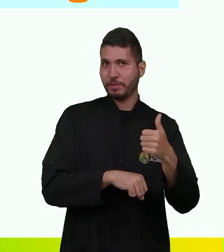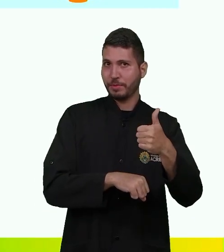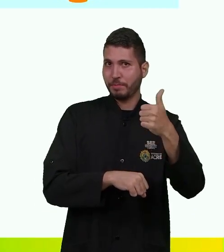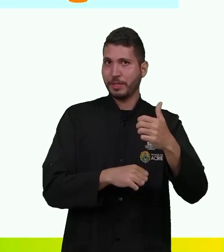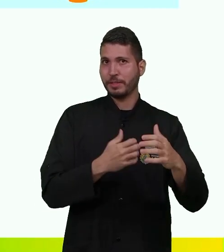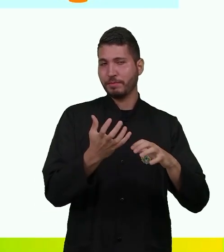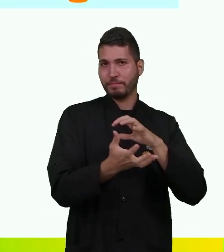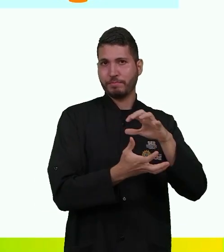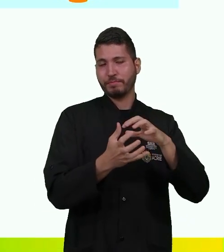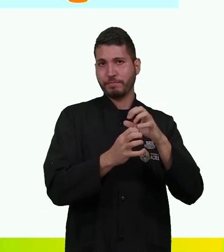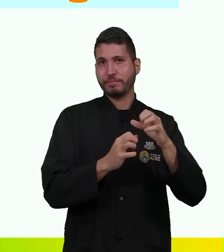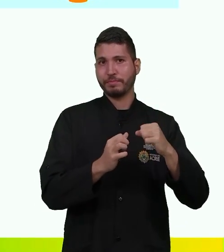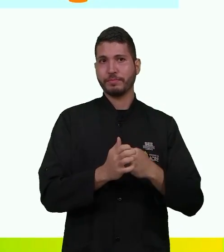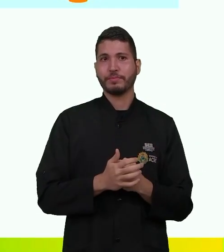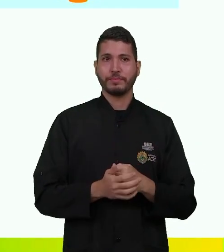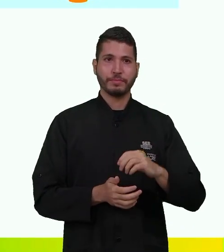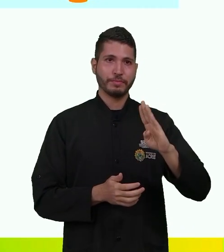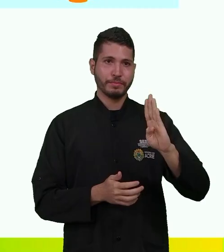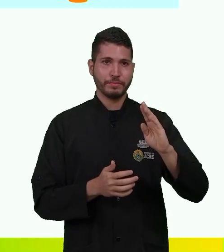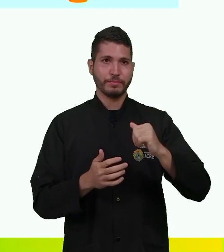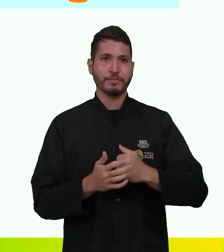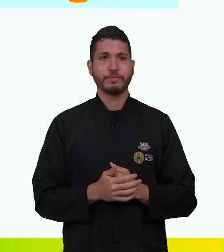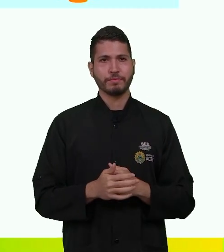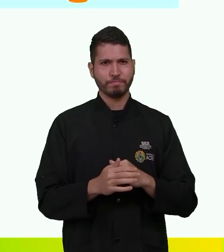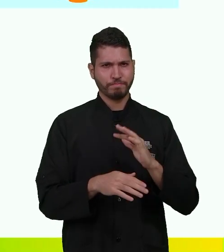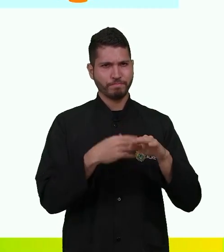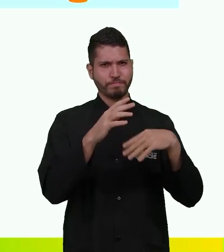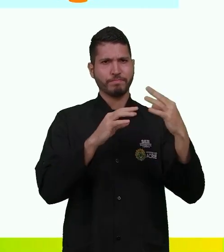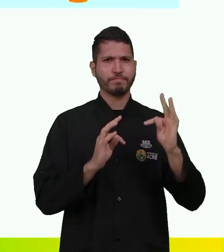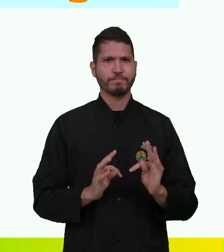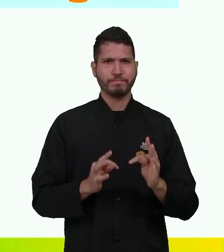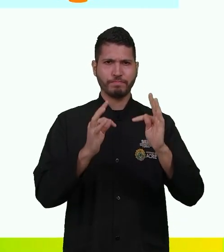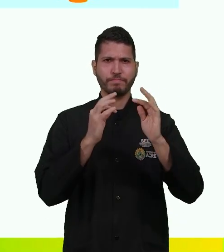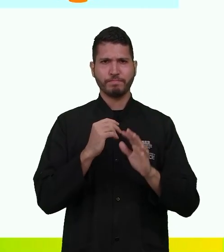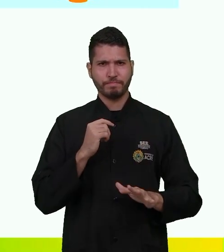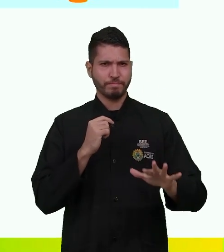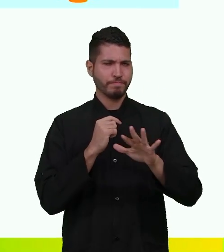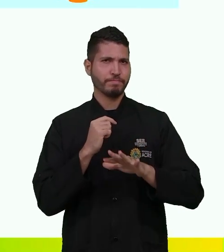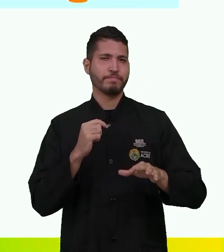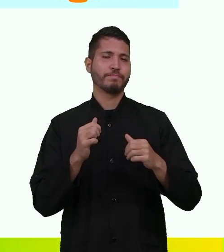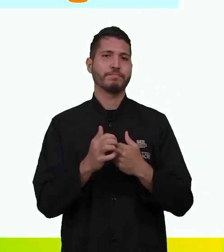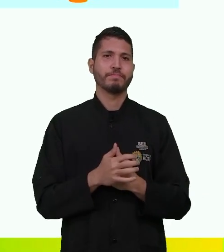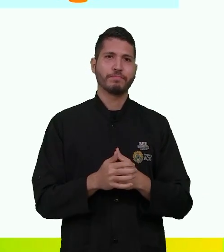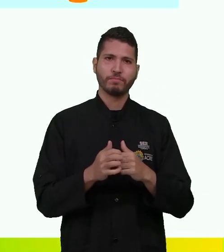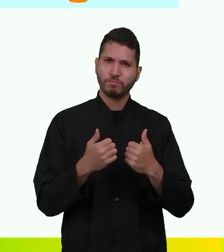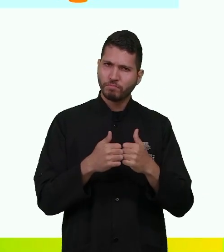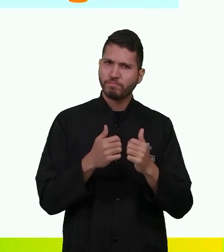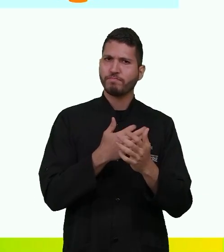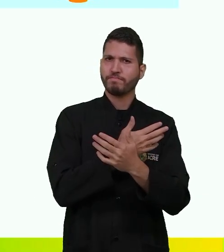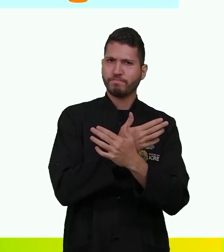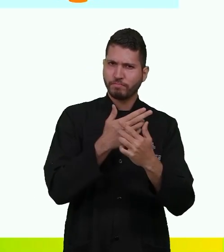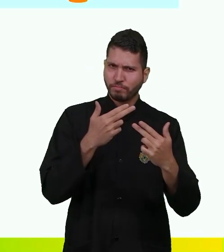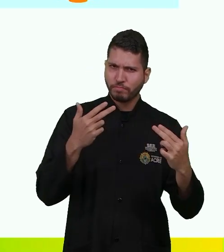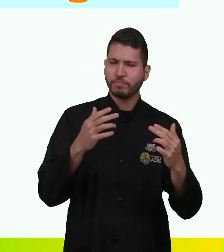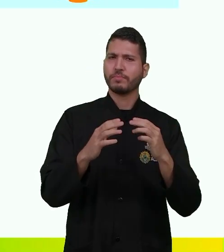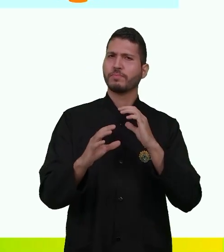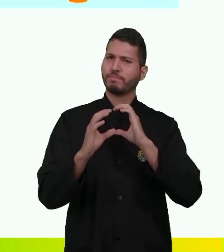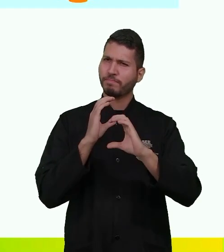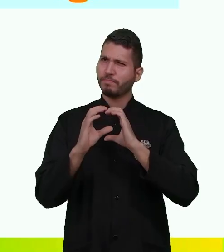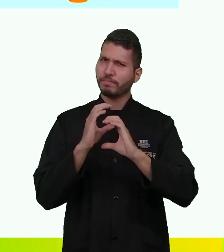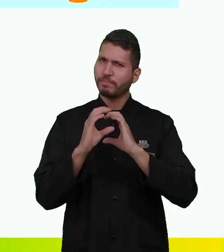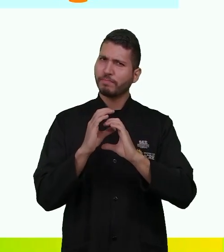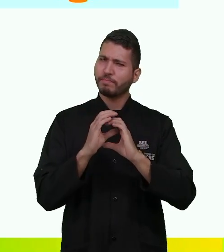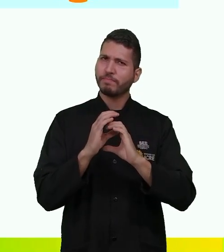A. A letra B, o avanço das tecnologias em áreas como transporte e